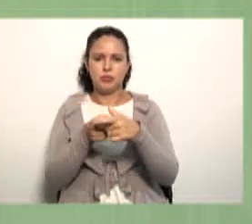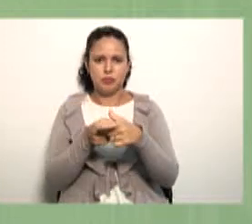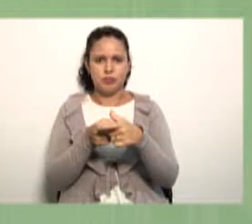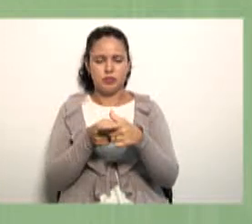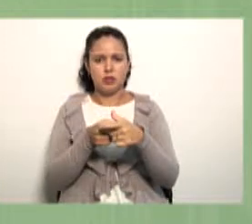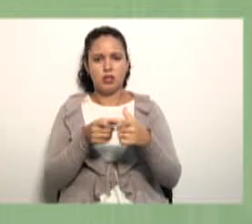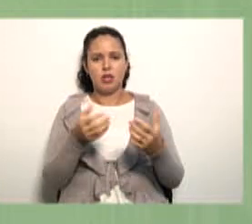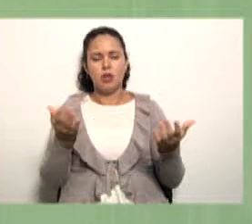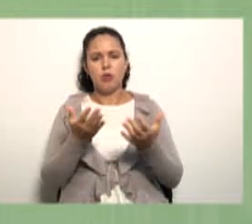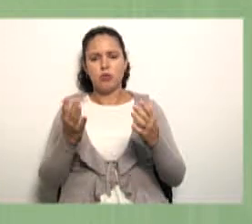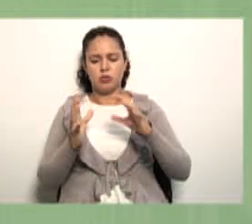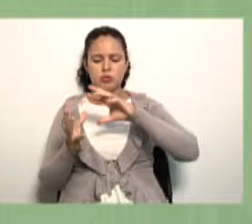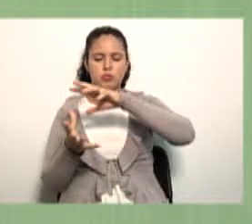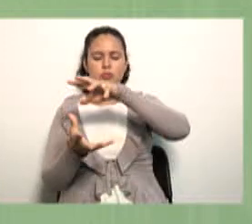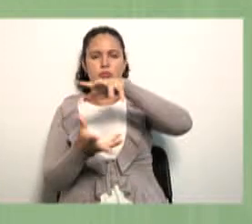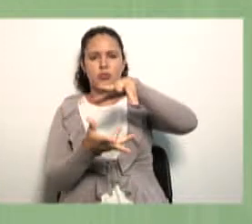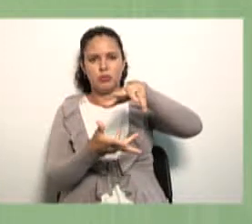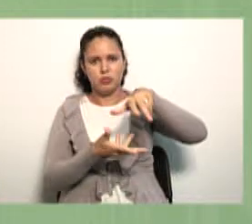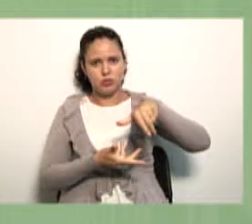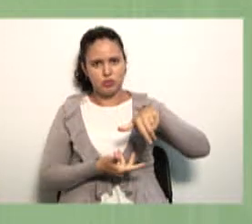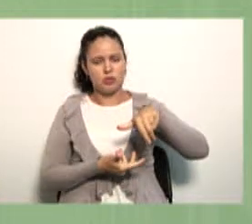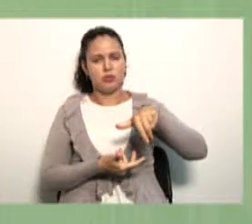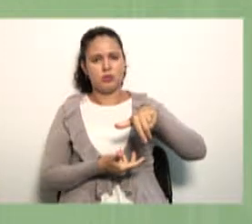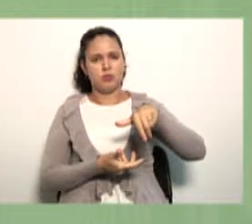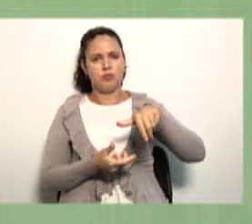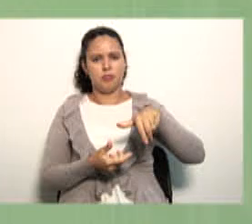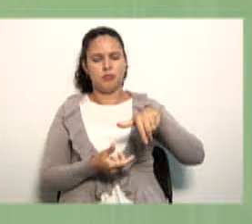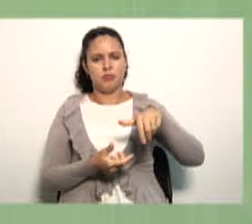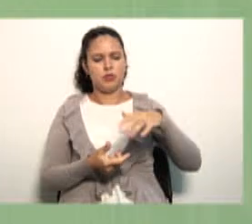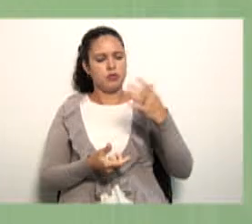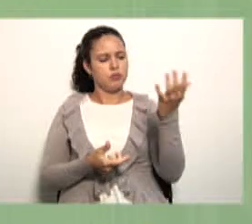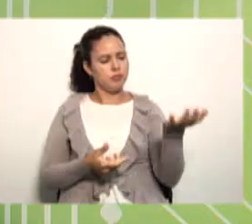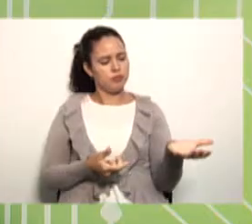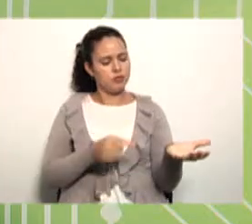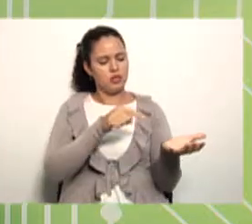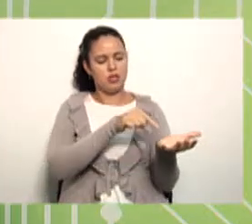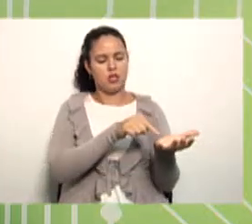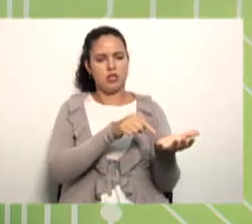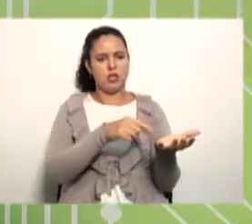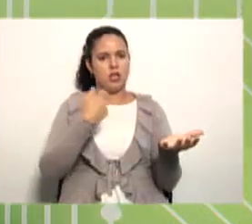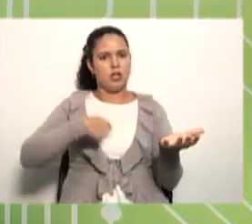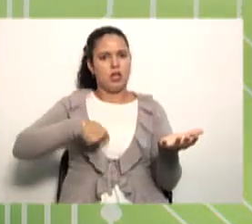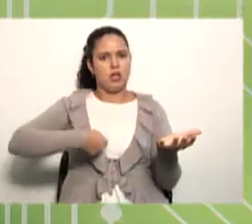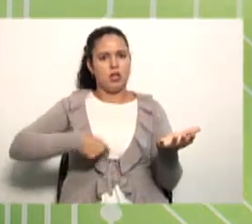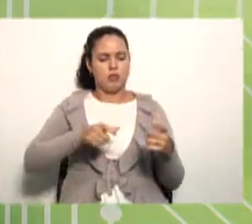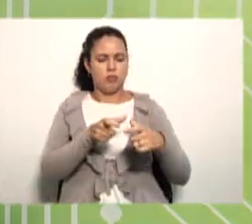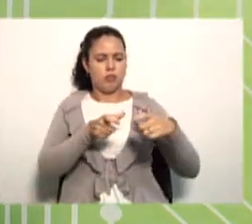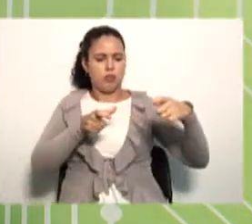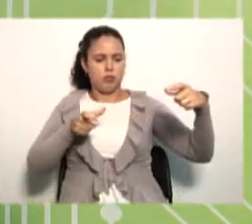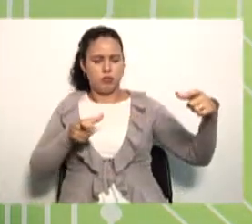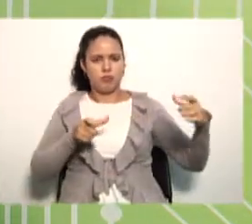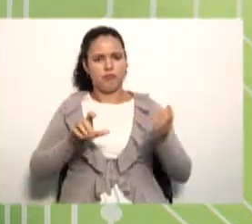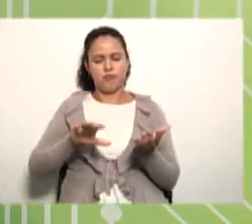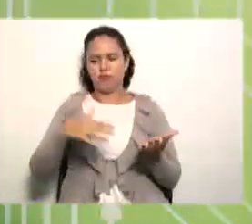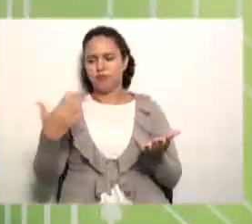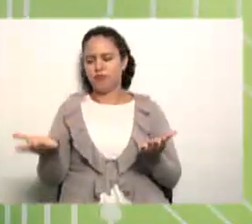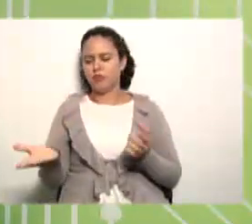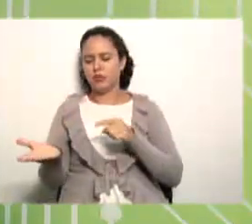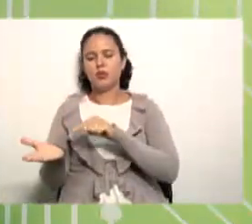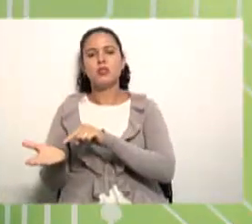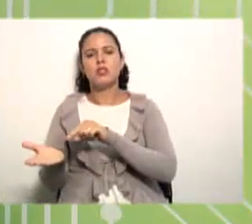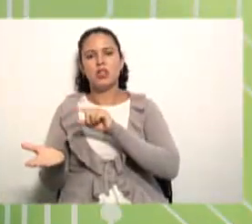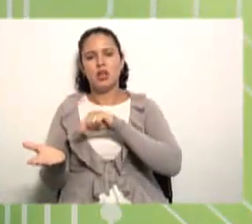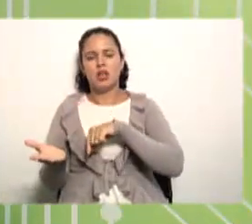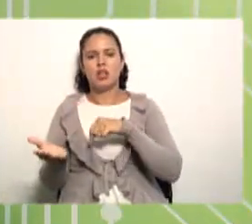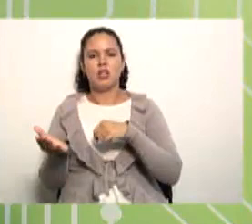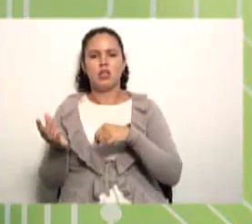mundo numa dualidade. De um lado, as necessidades humanas são ilimitadas, são gigantescas. Do outro lado, os